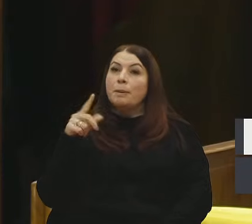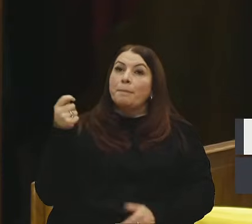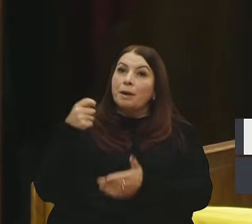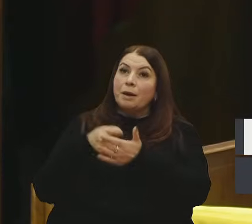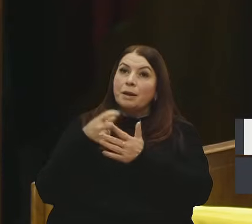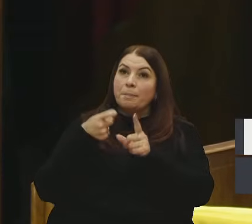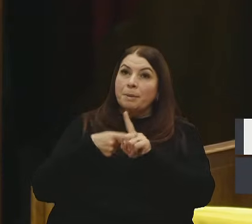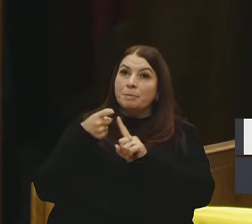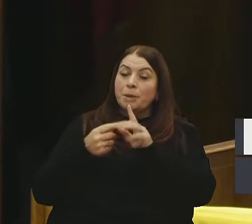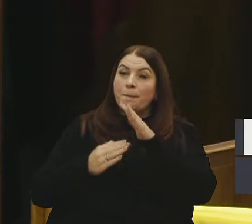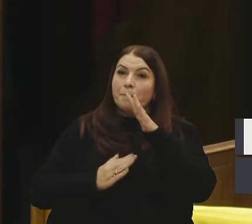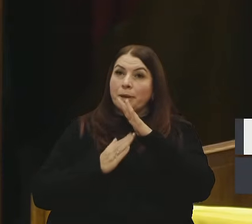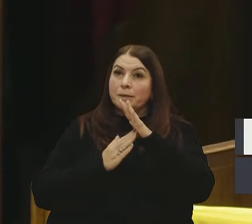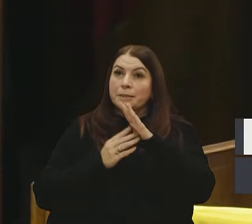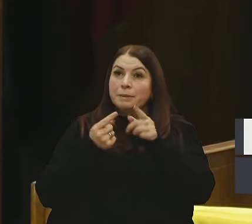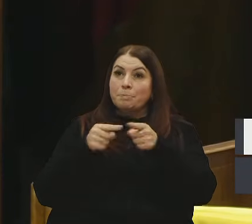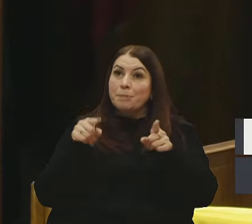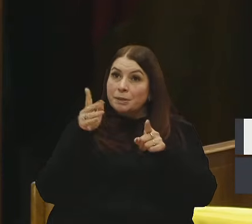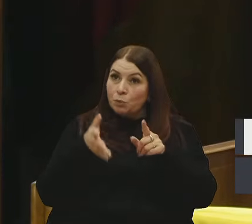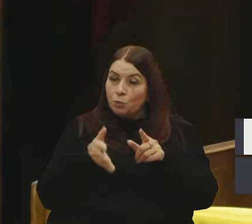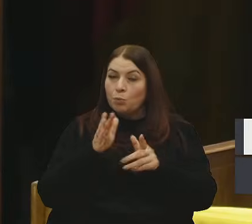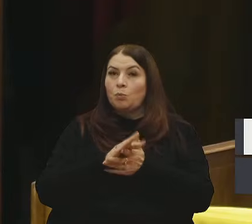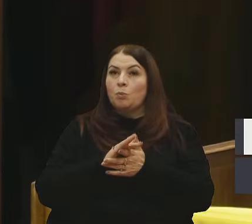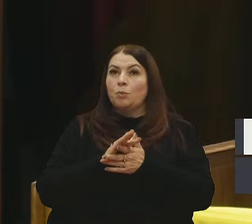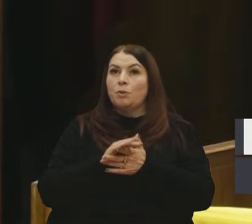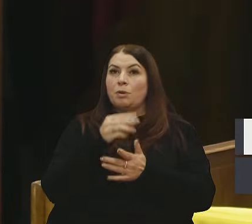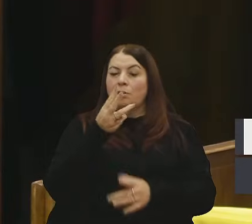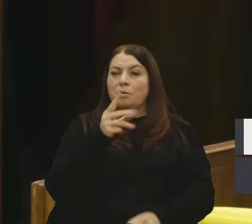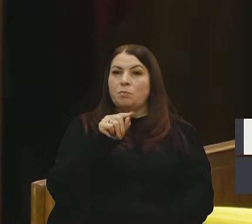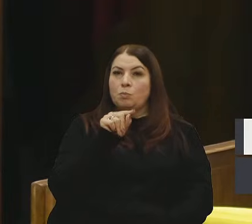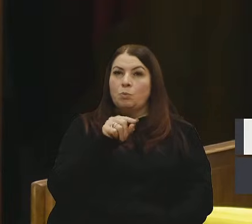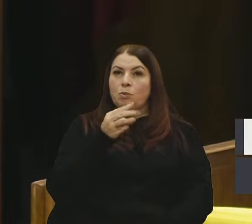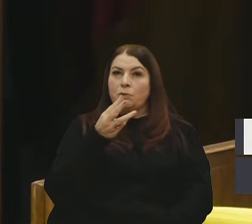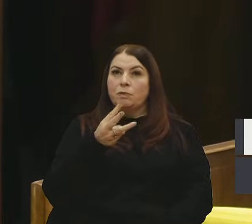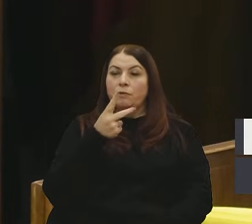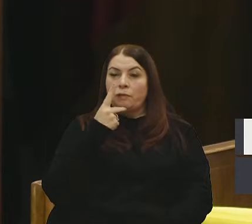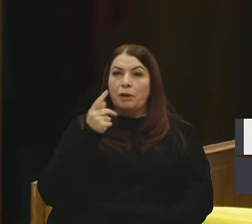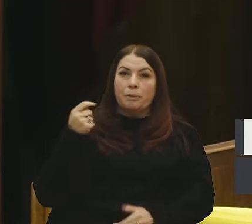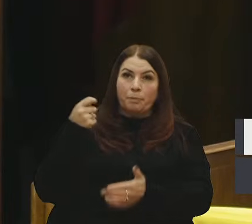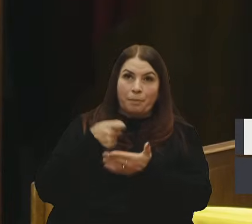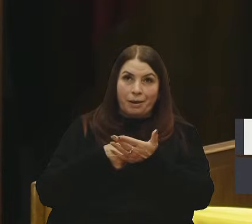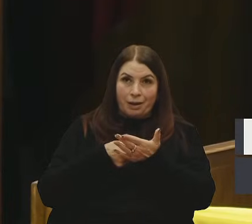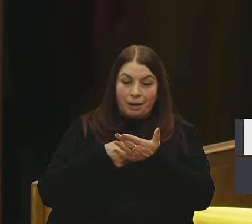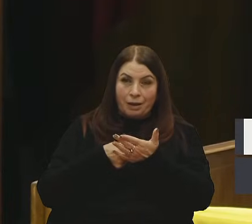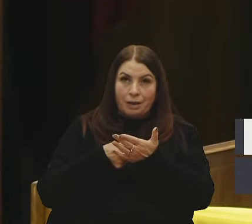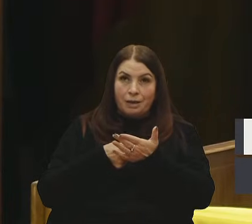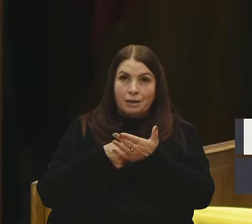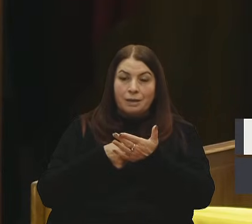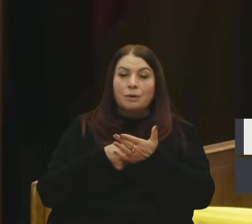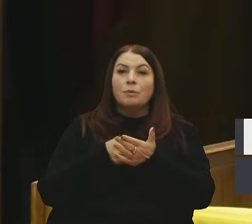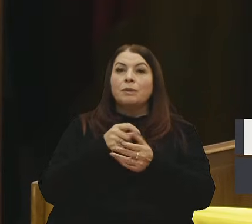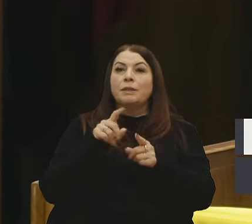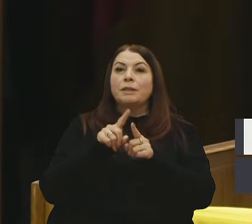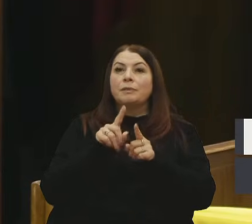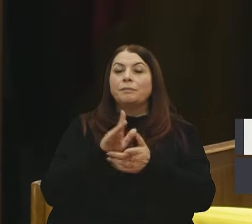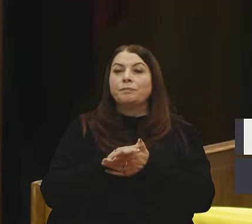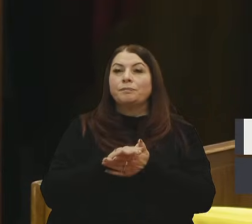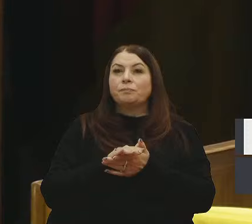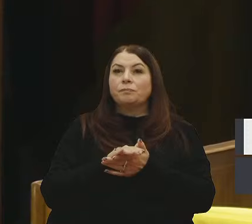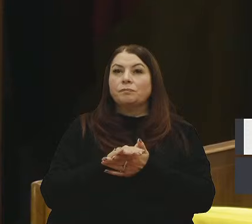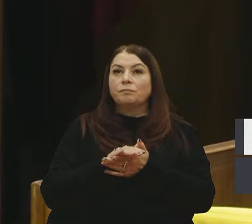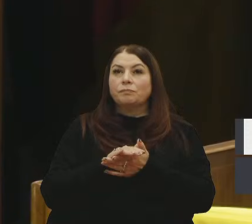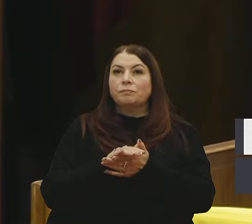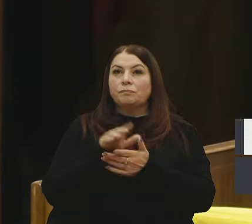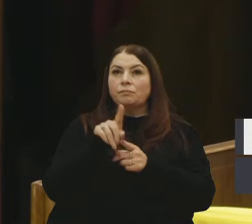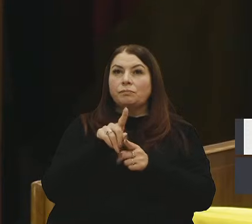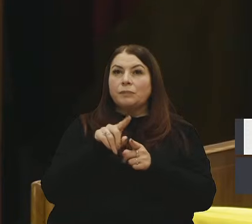mensal máxima. Mas agora a 31.3 diz que o desembolso efetivo constitui a remuneração devida